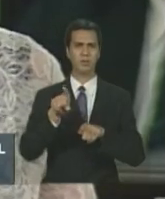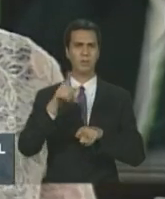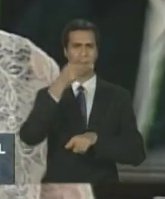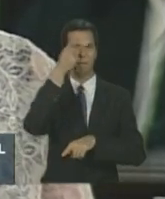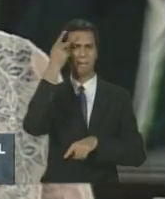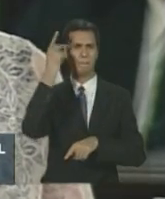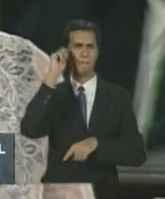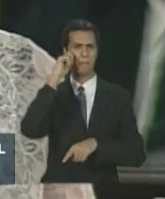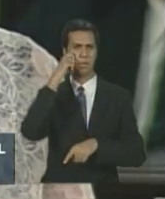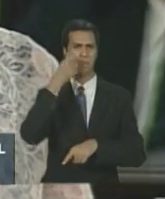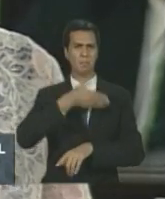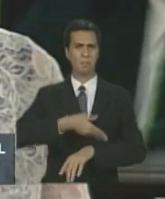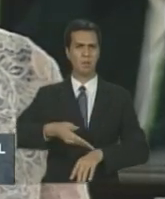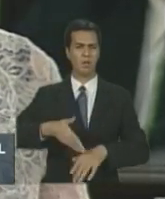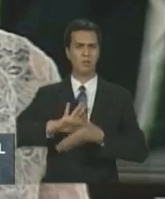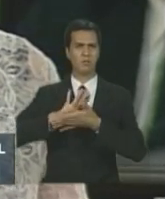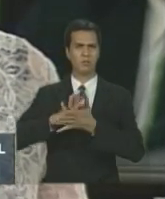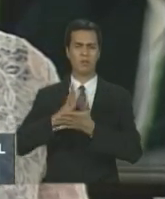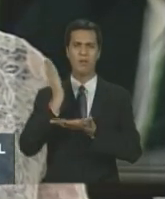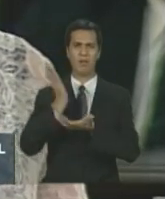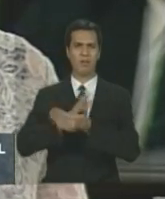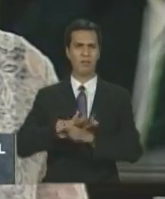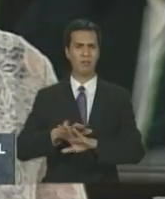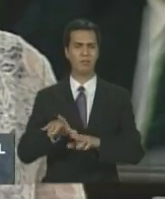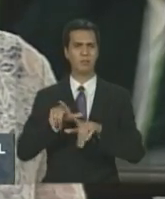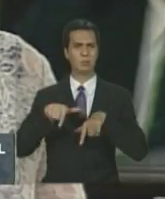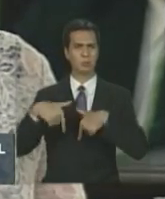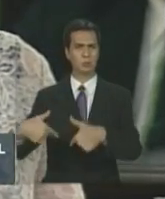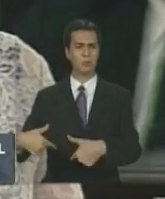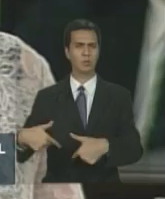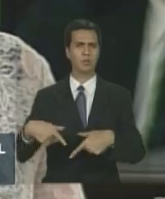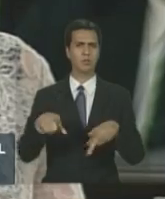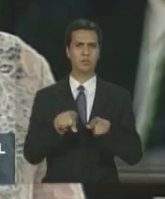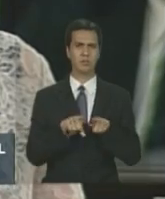opção sexual, seja por opção religiosa.